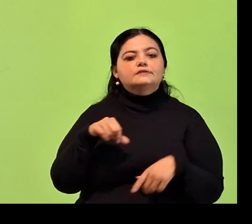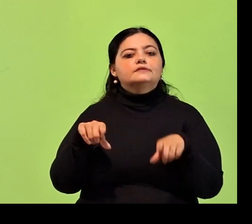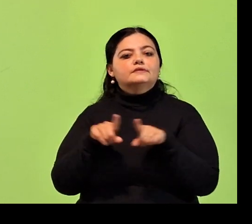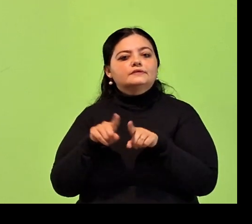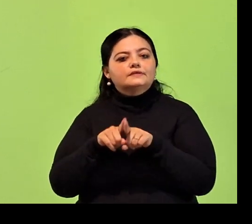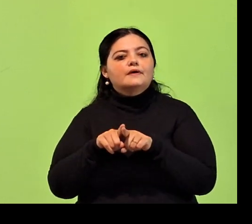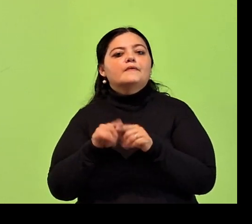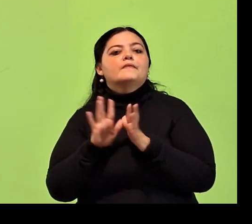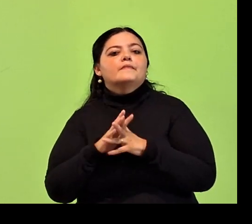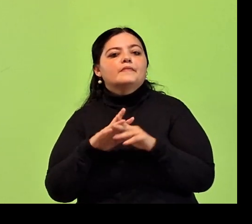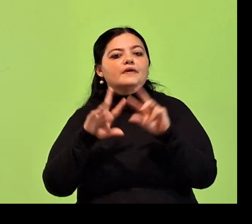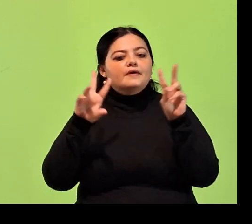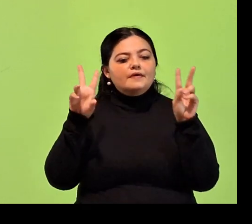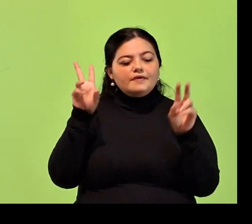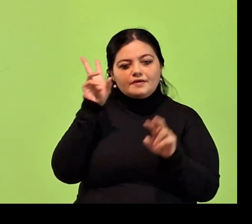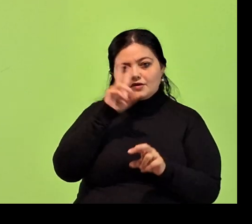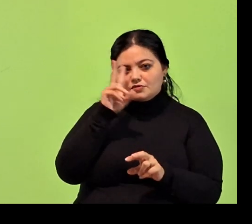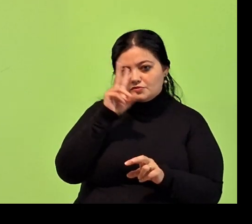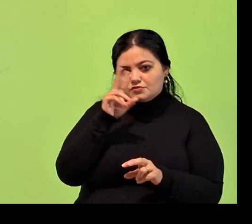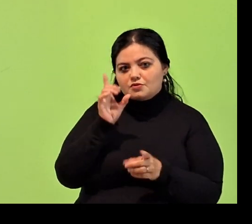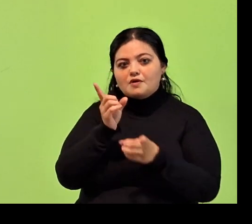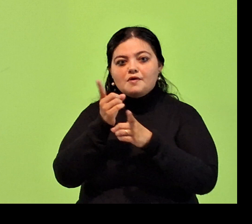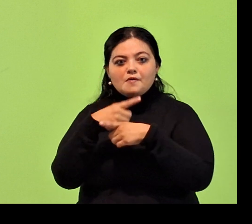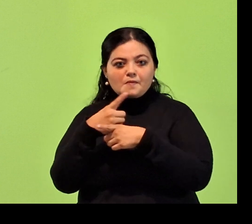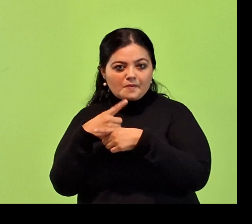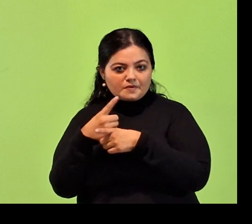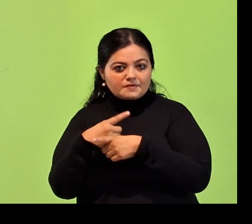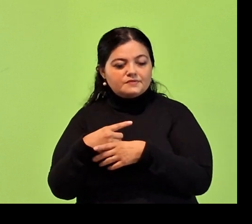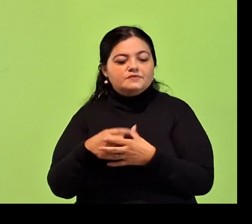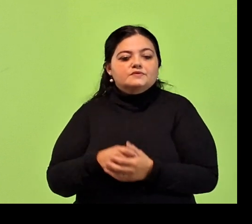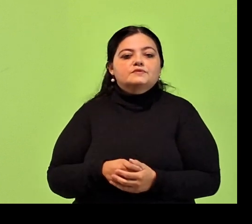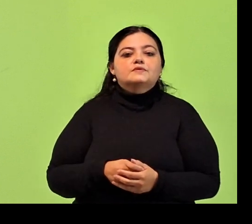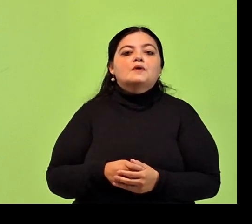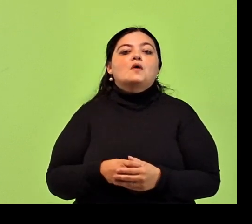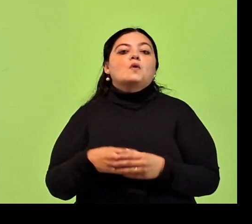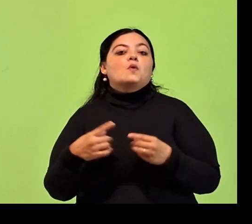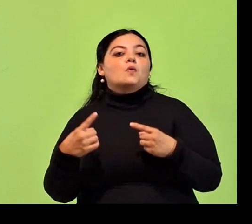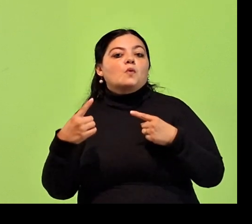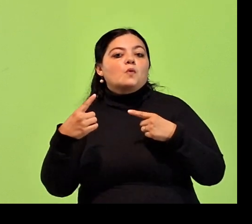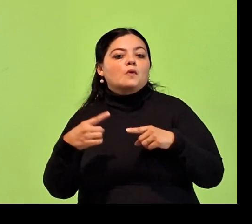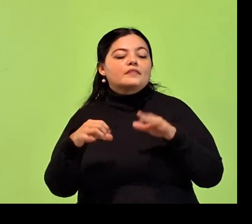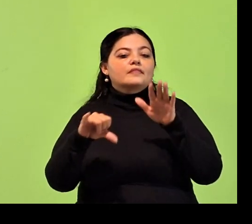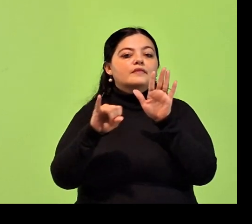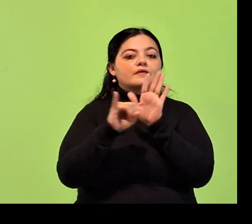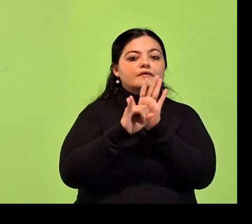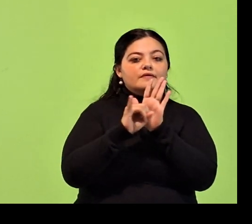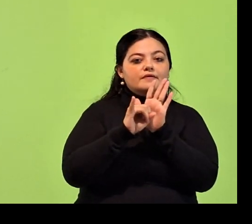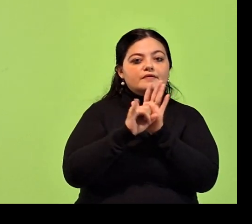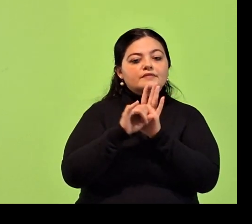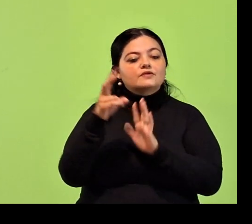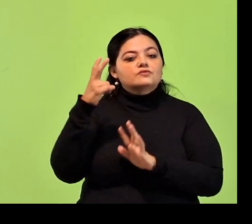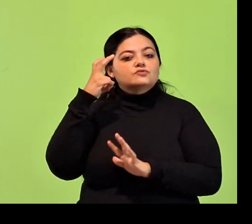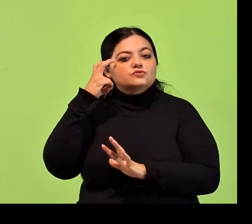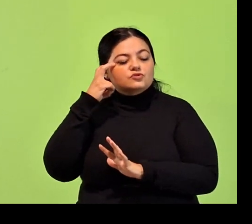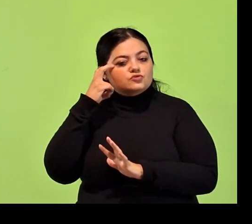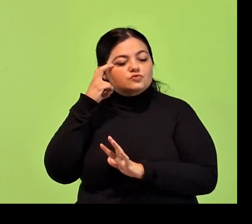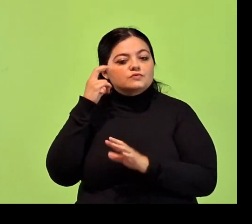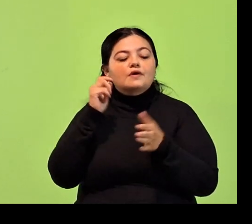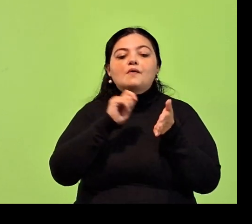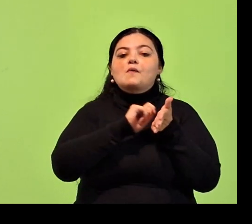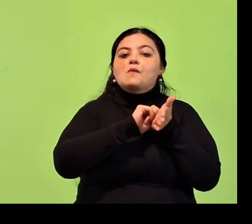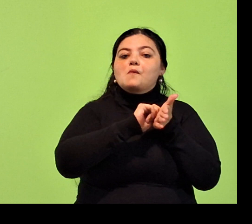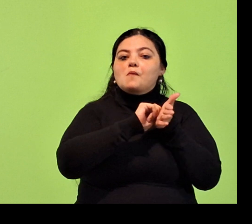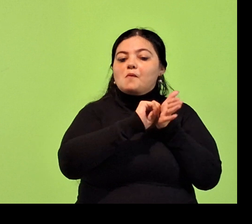Literatura Marginal / Periférica, Cultura Híbrida, Contra-Hegemonia e Identidade Cultural Periférica. É um artigo